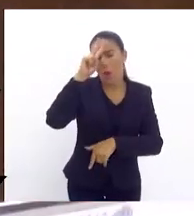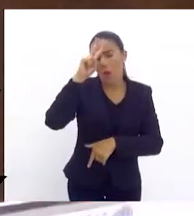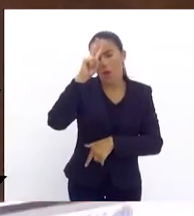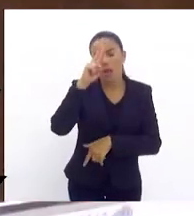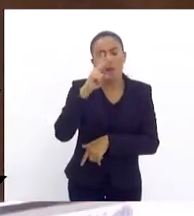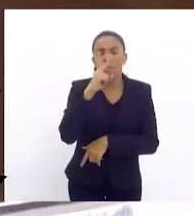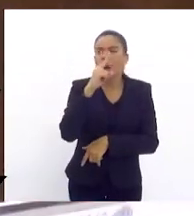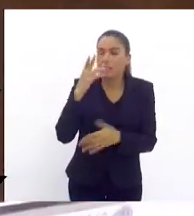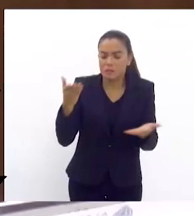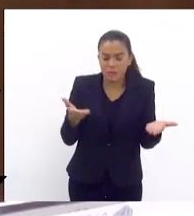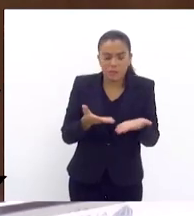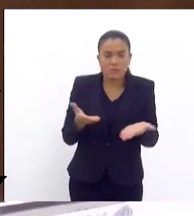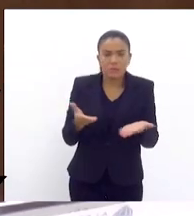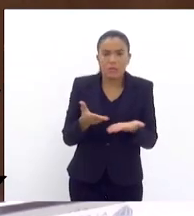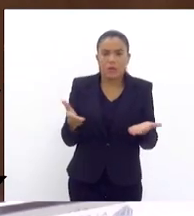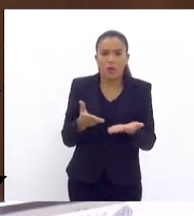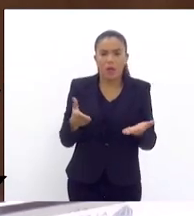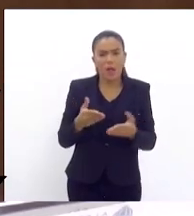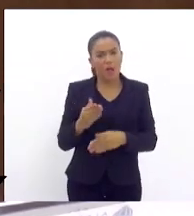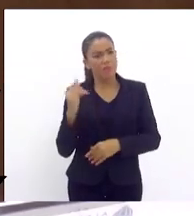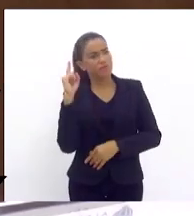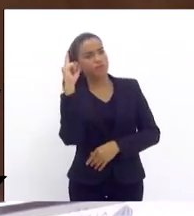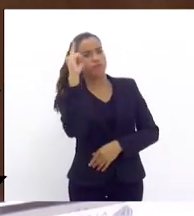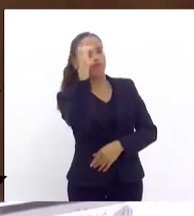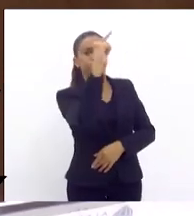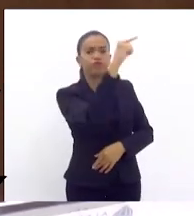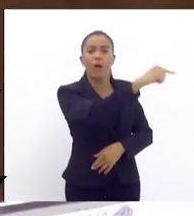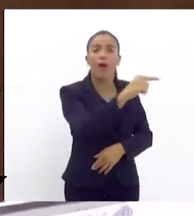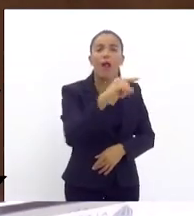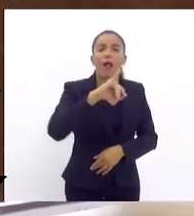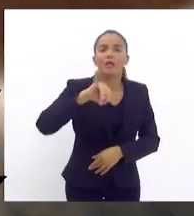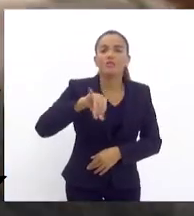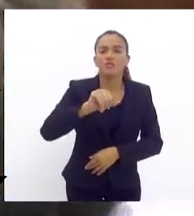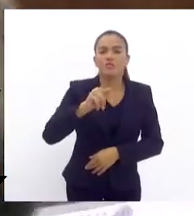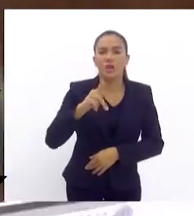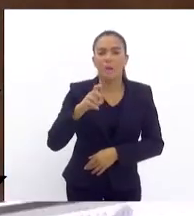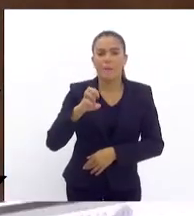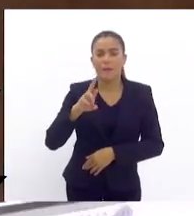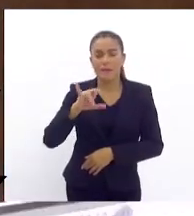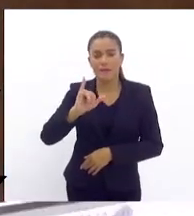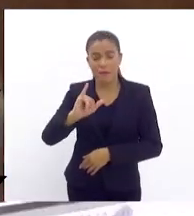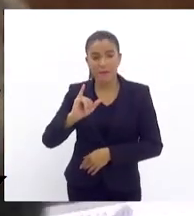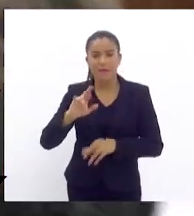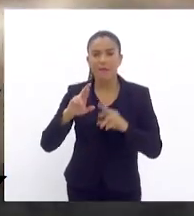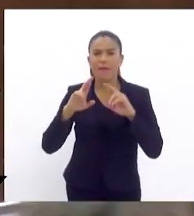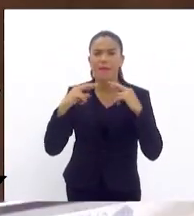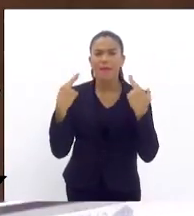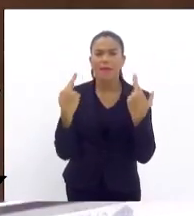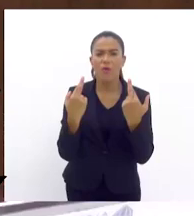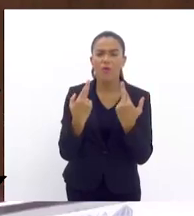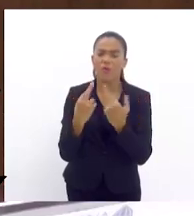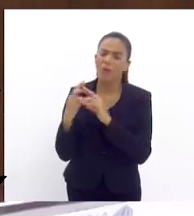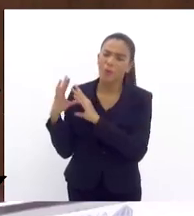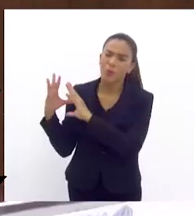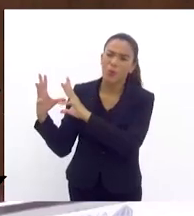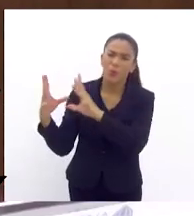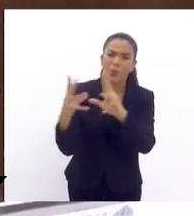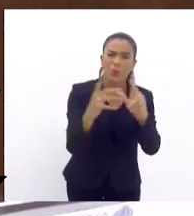hoje, ela foi em Japeri e fez uma reunião com todos os representantes